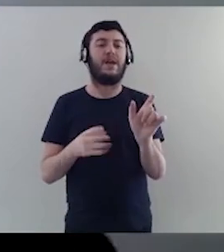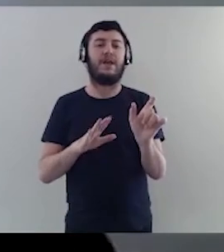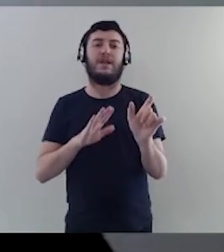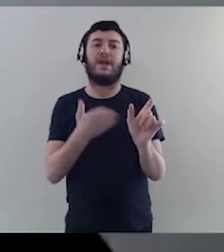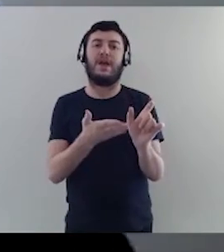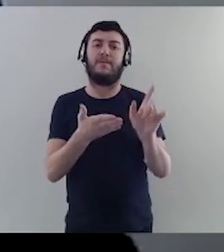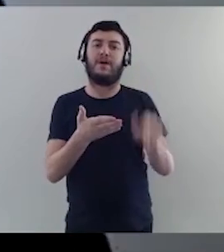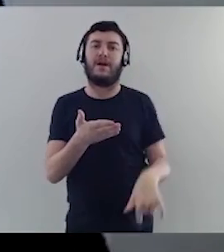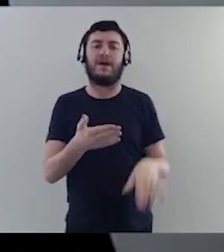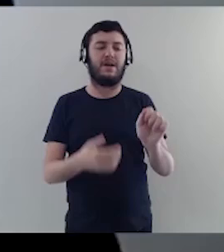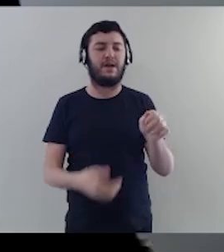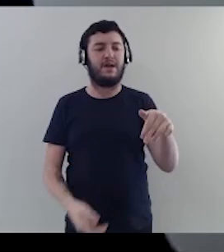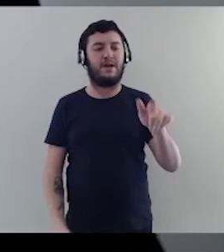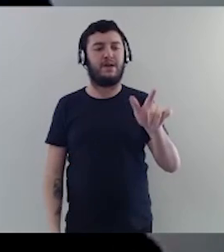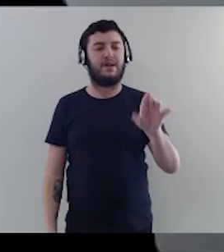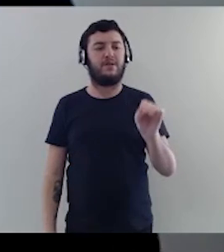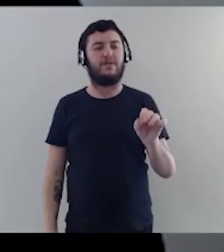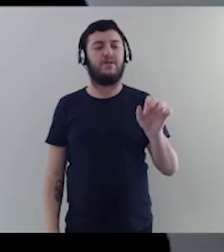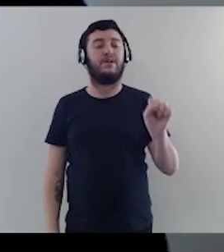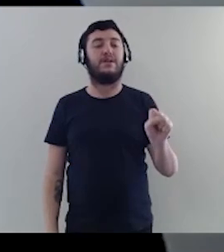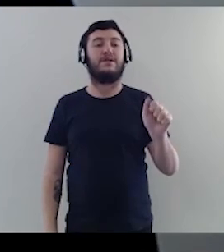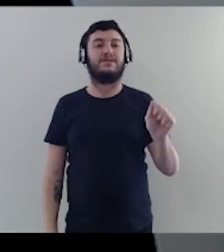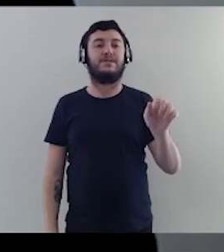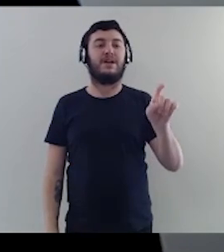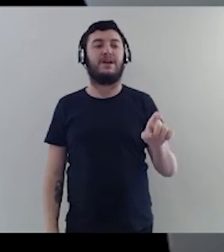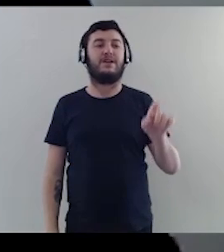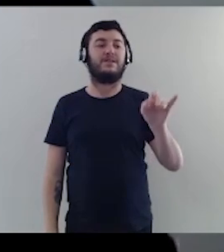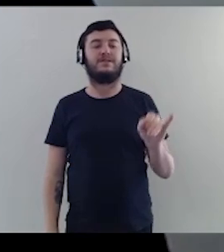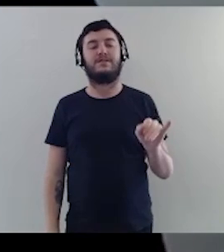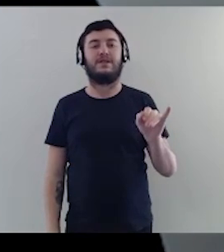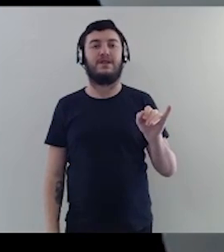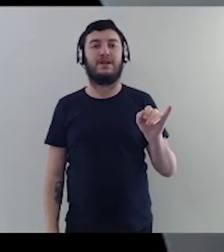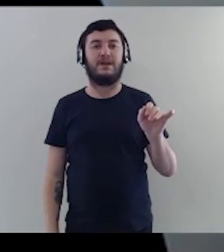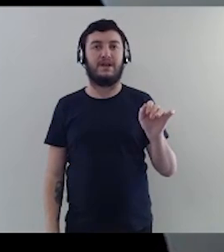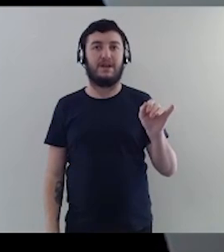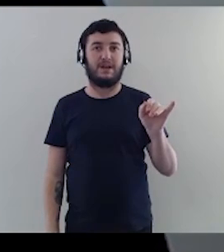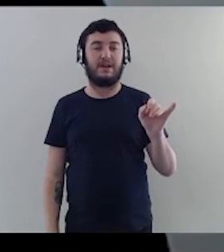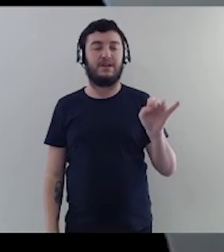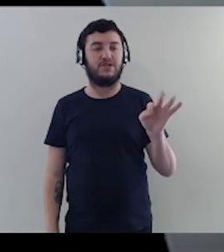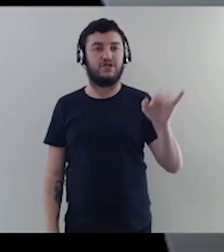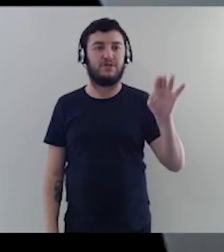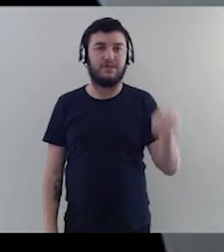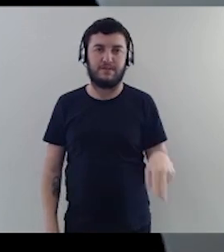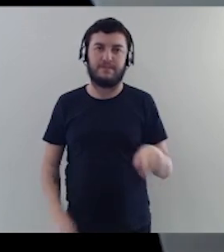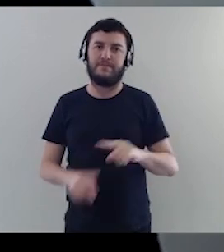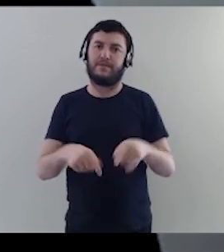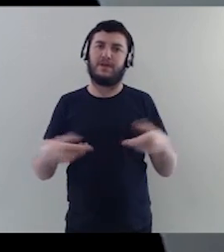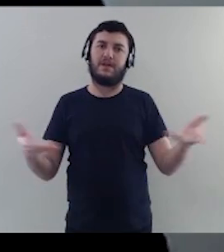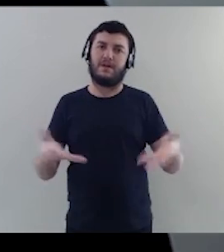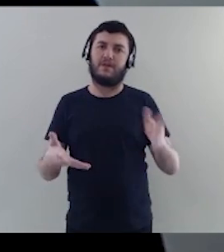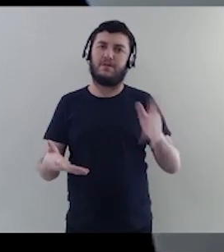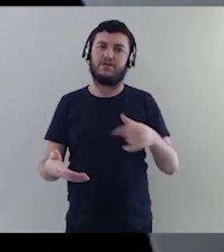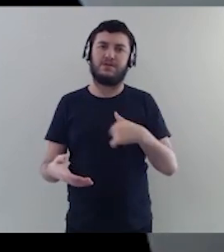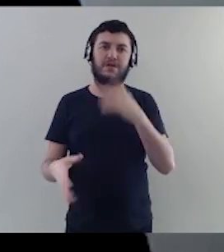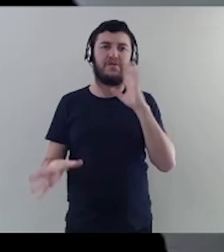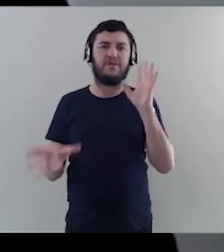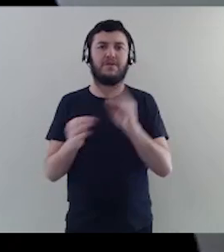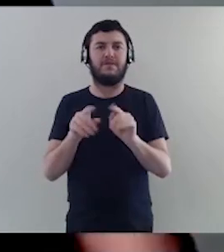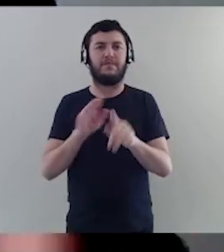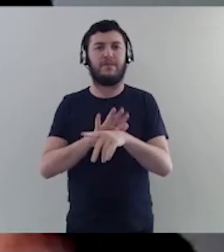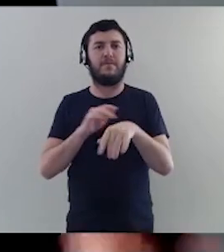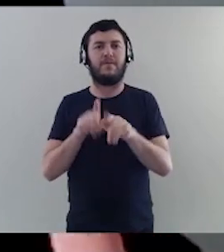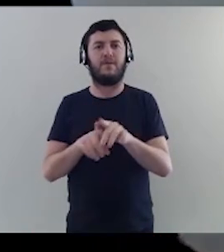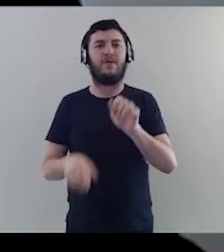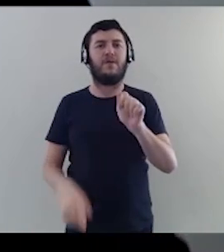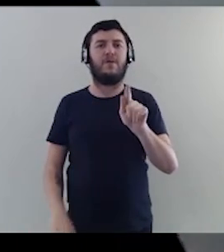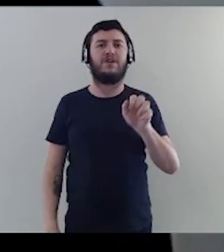a relevância para o Supremo do precedente, eu citaria aqui, um agravo regimental, numa intervenção do ministro Fux, que